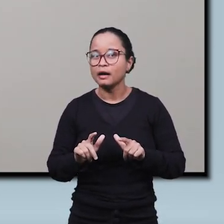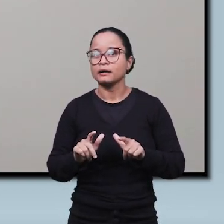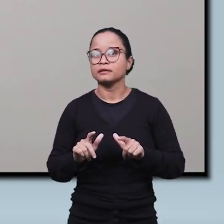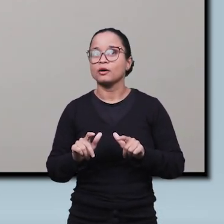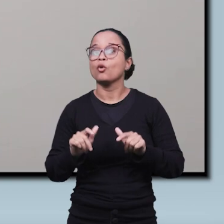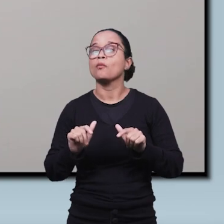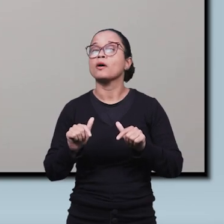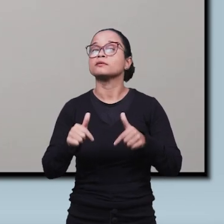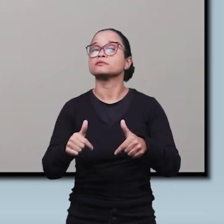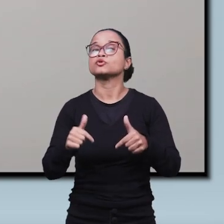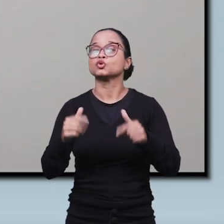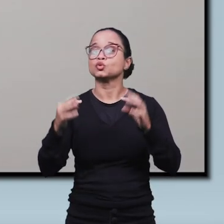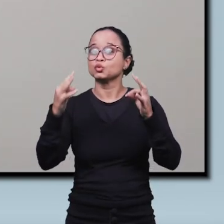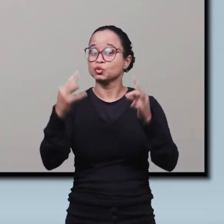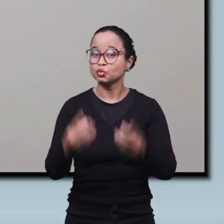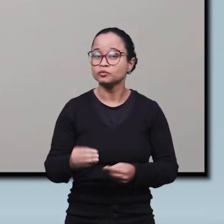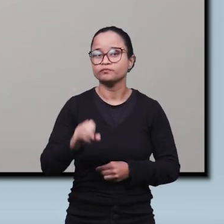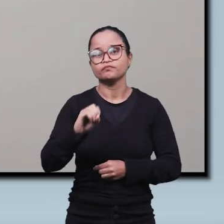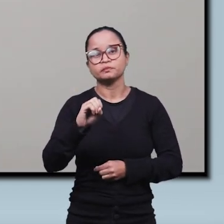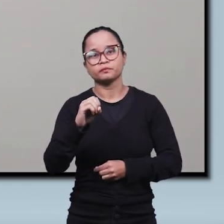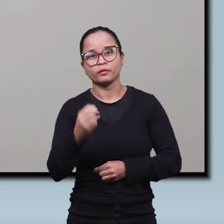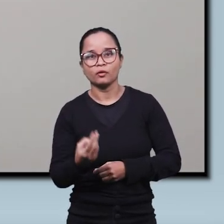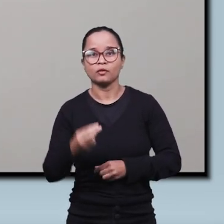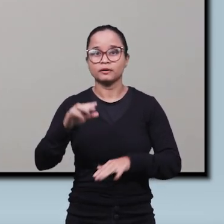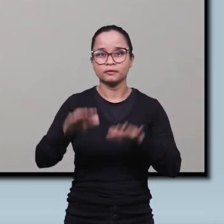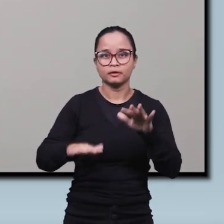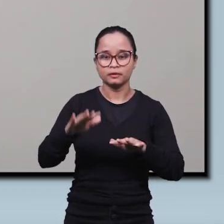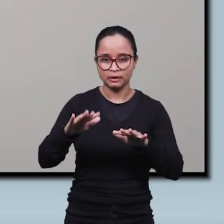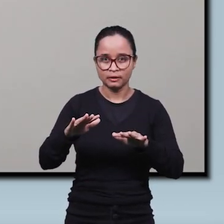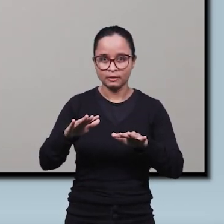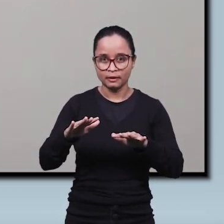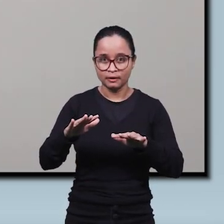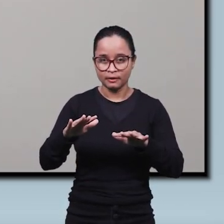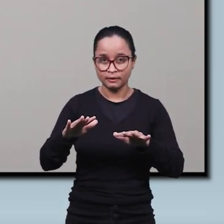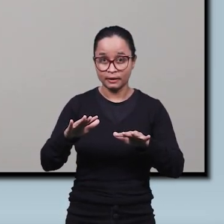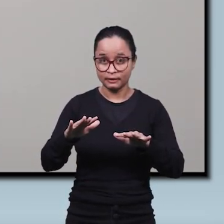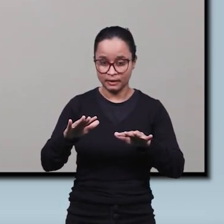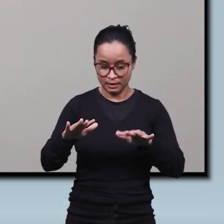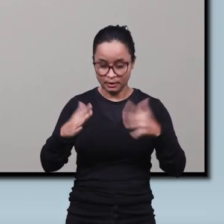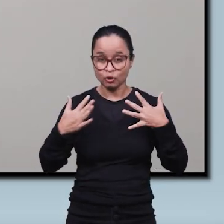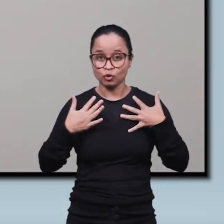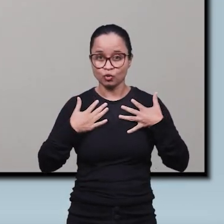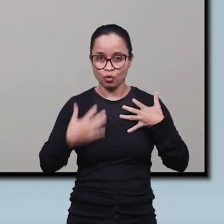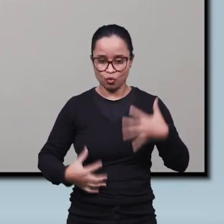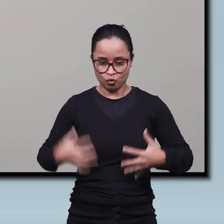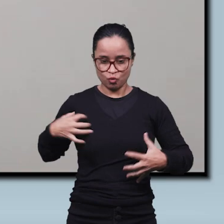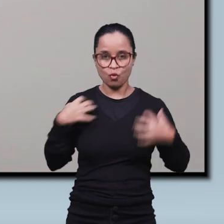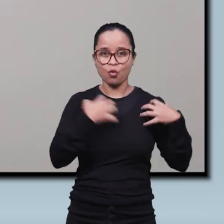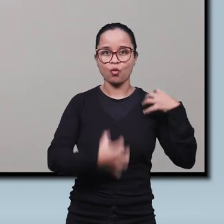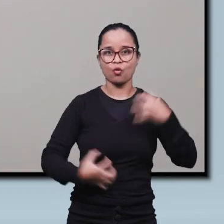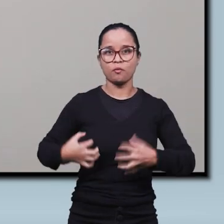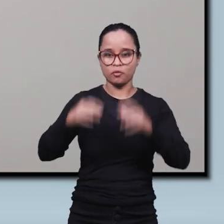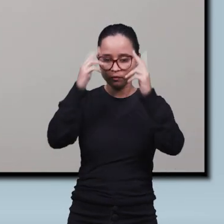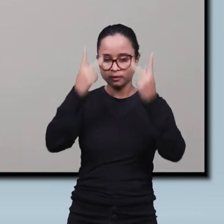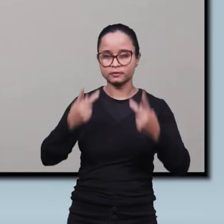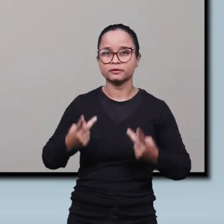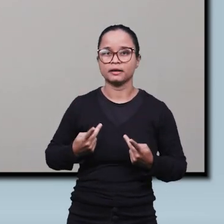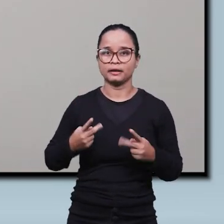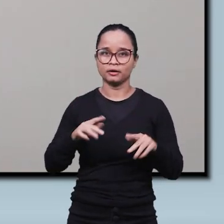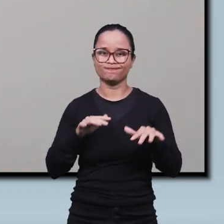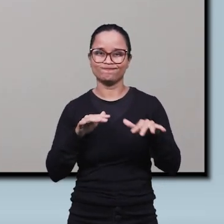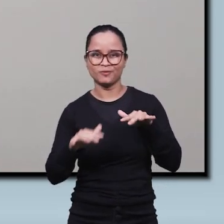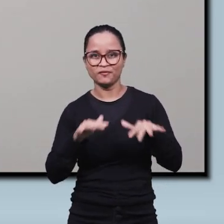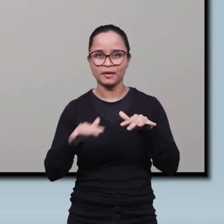parcial de um ou mais membros do corpo humano, trazendo algum comprometimento da